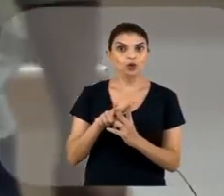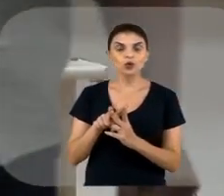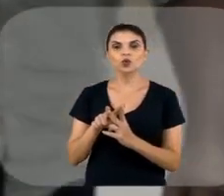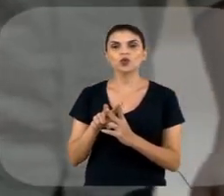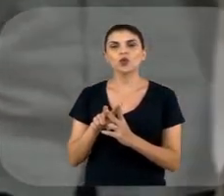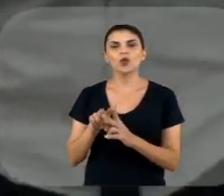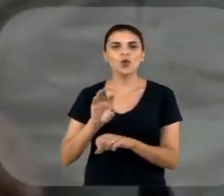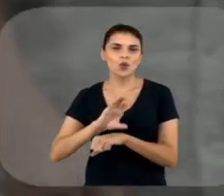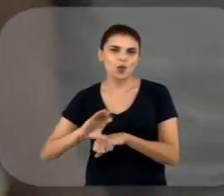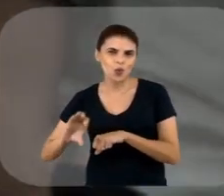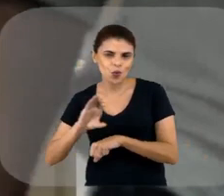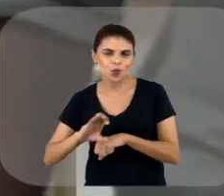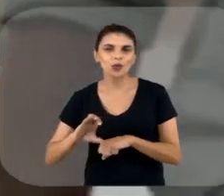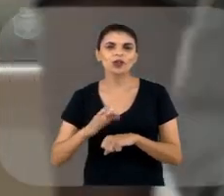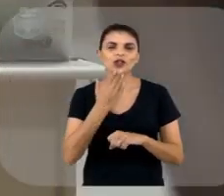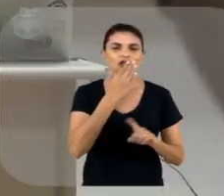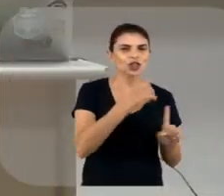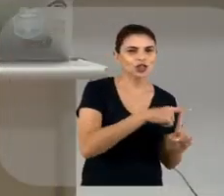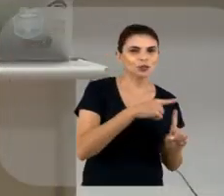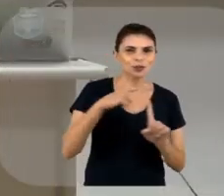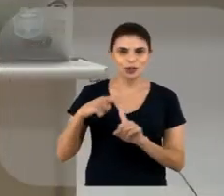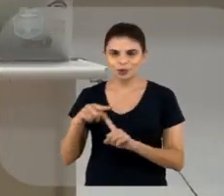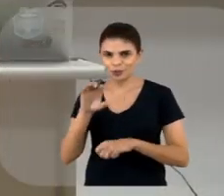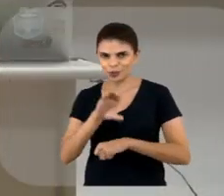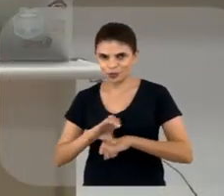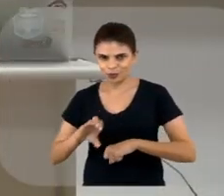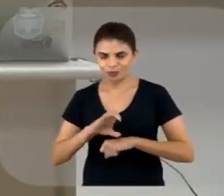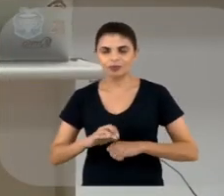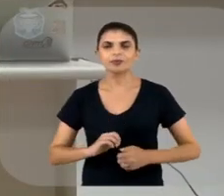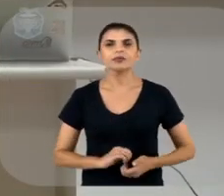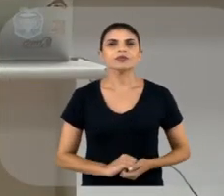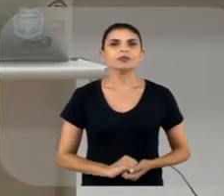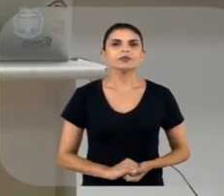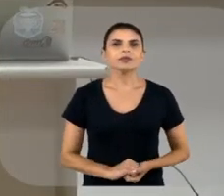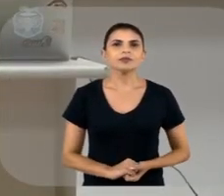dois formatos, dos outros dois tipos de curso.